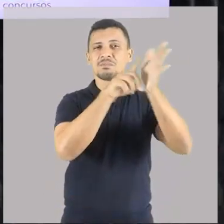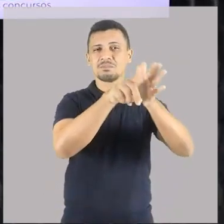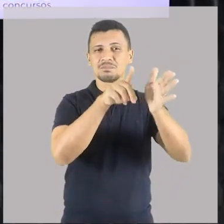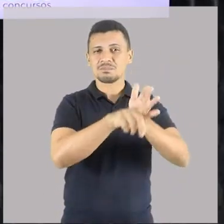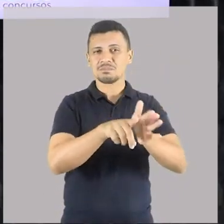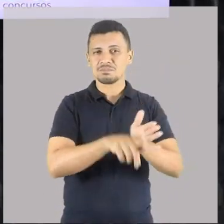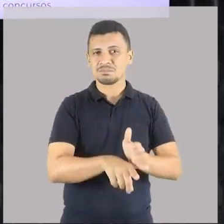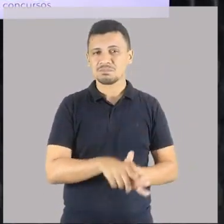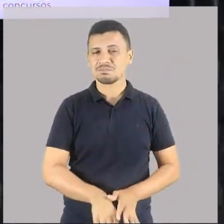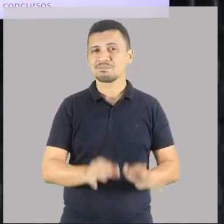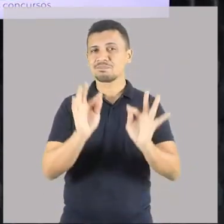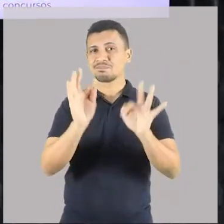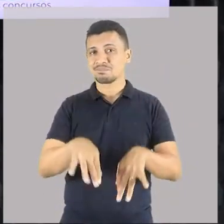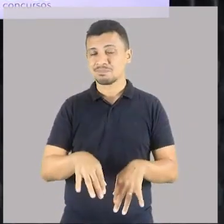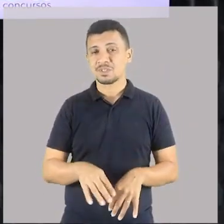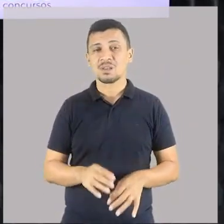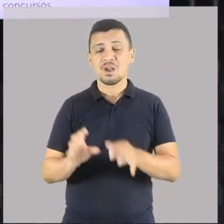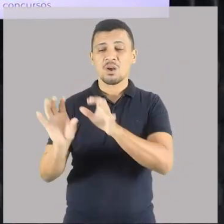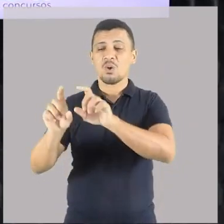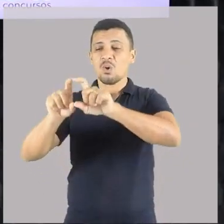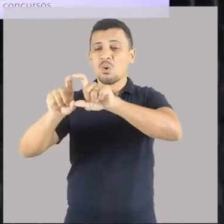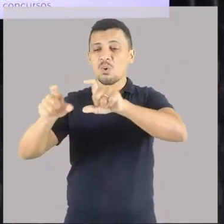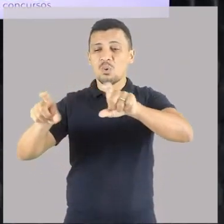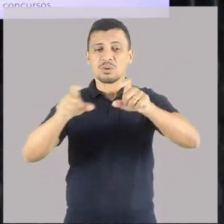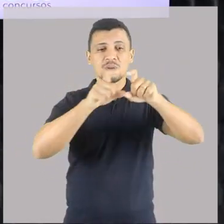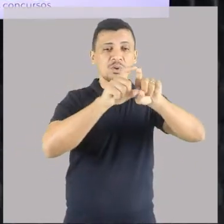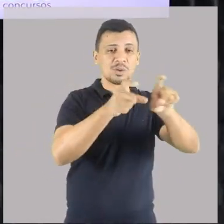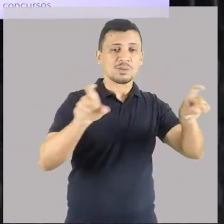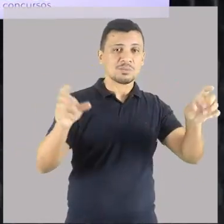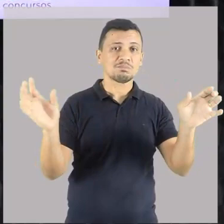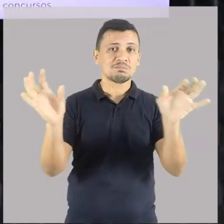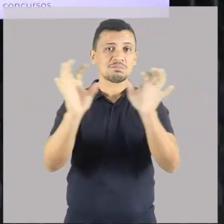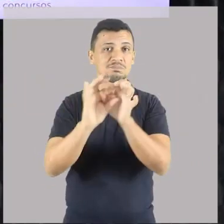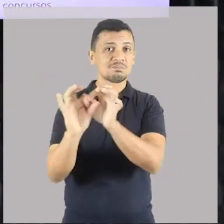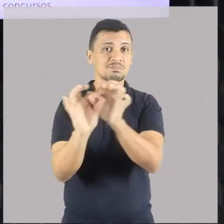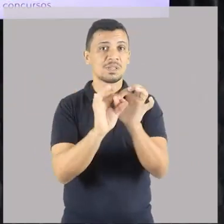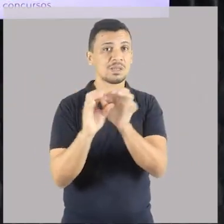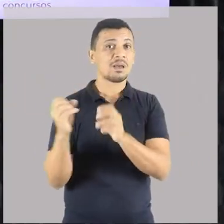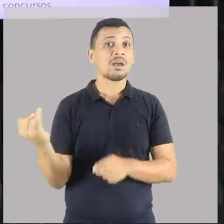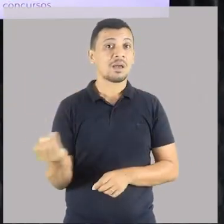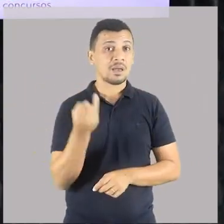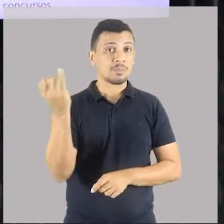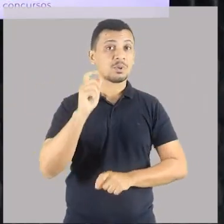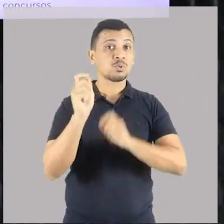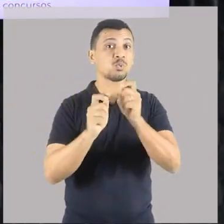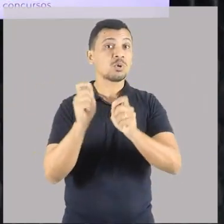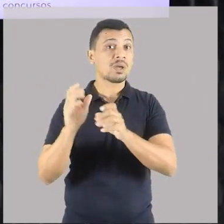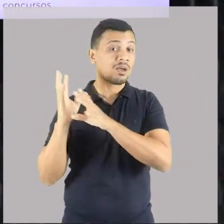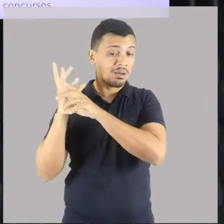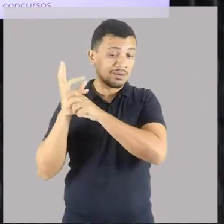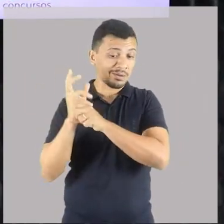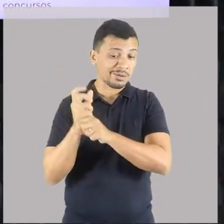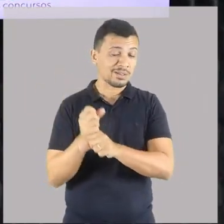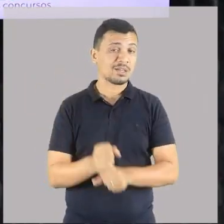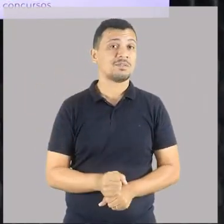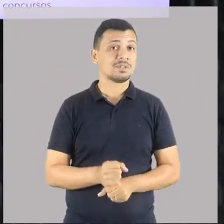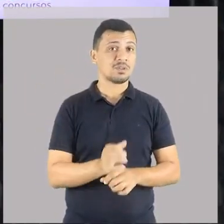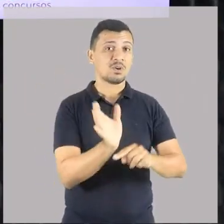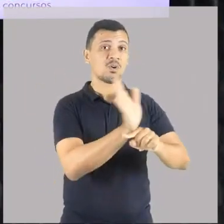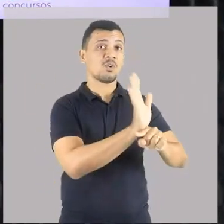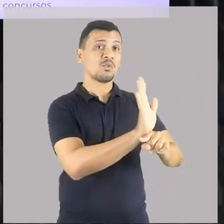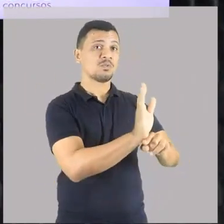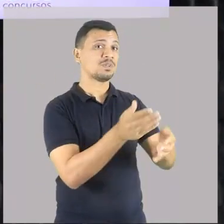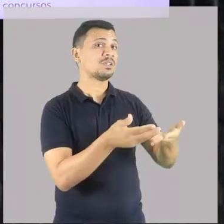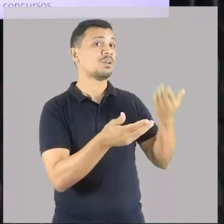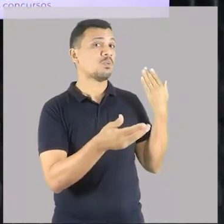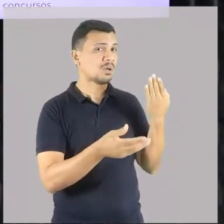questões das orações subordinadas. É importante que vocês se preocupem em revisar, no vídeo anterior,